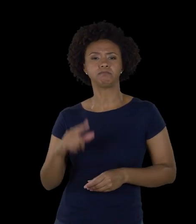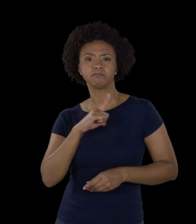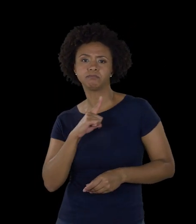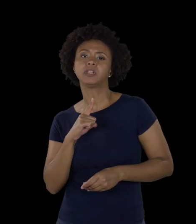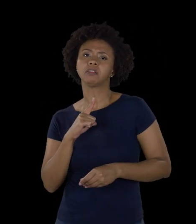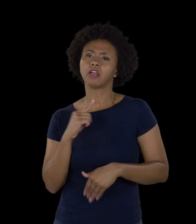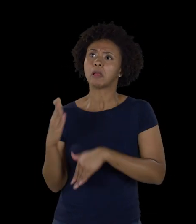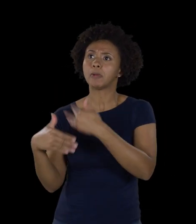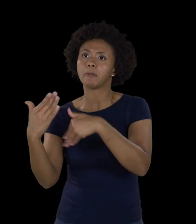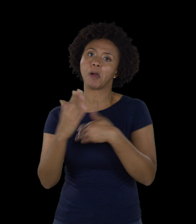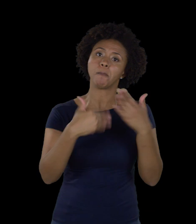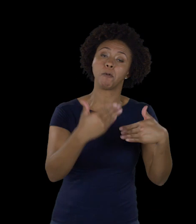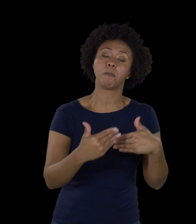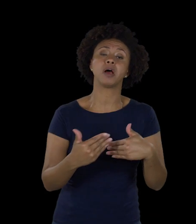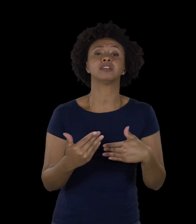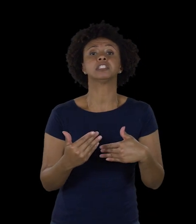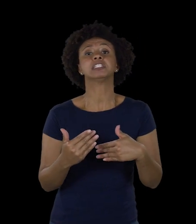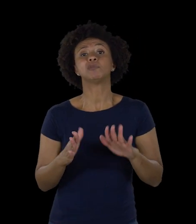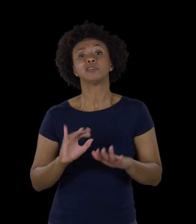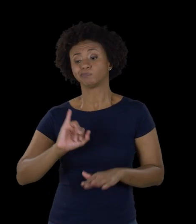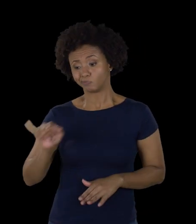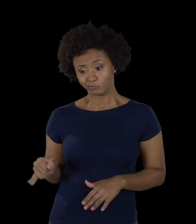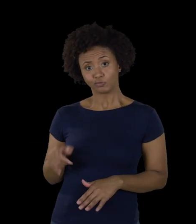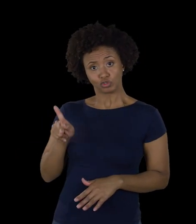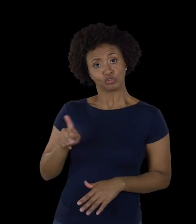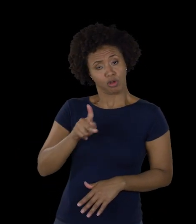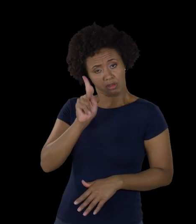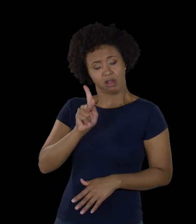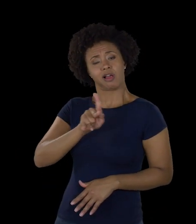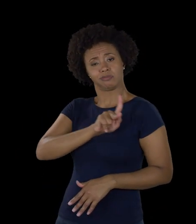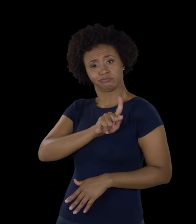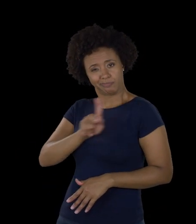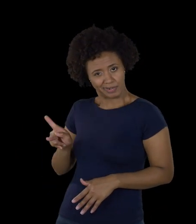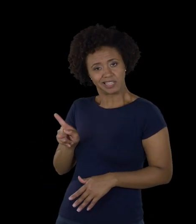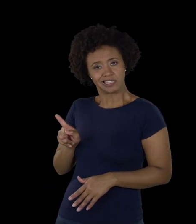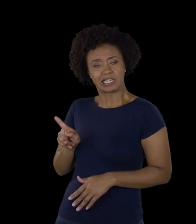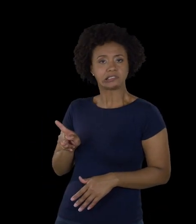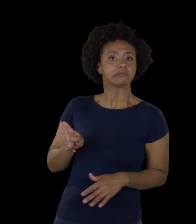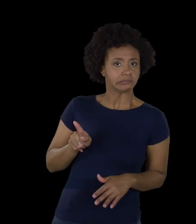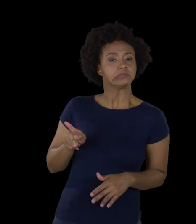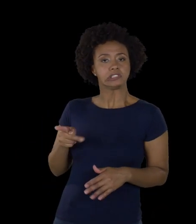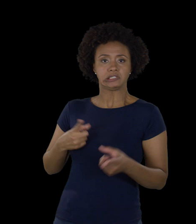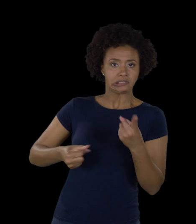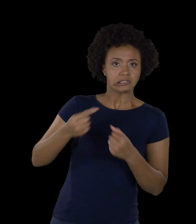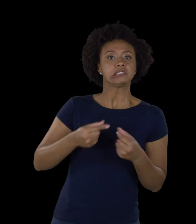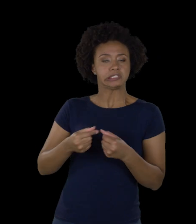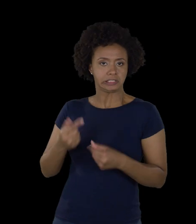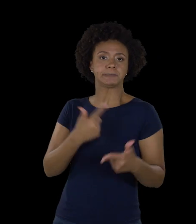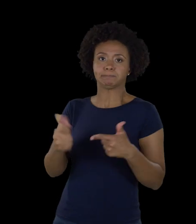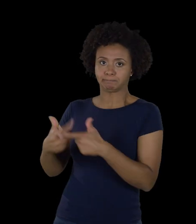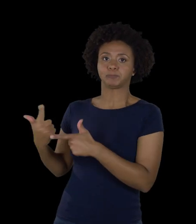pioneirismo em algumas áreas, Juscelino Kubitschek enfrenta graves crises e a economia não vai bem. Uma dívida